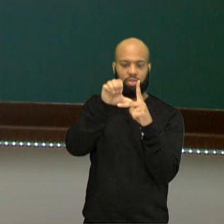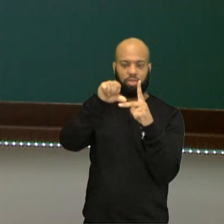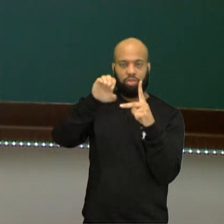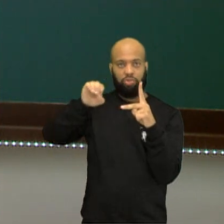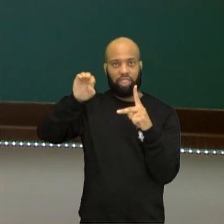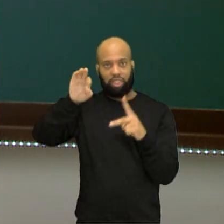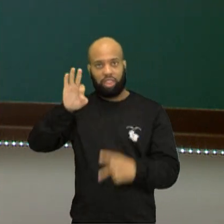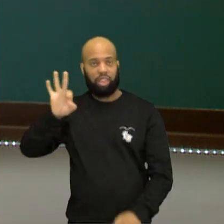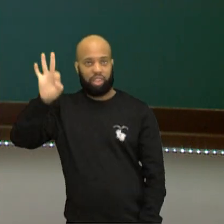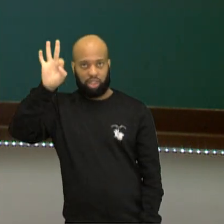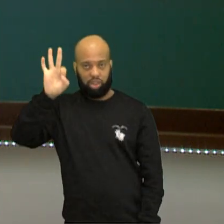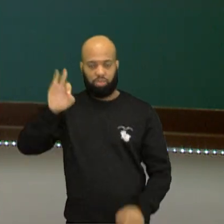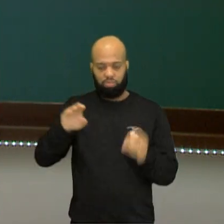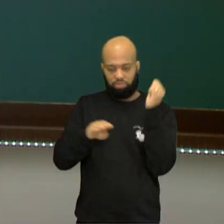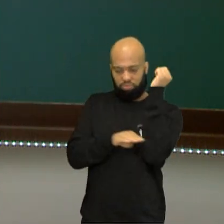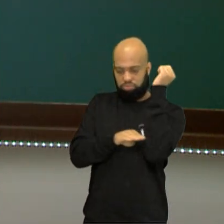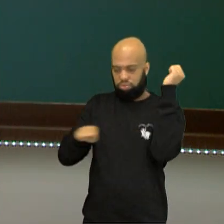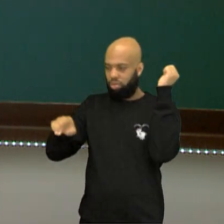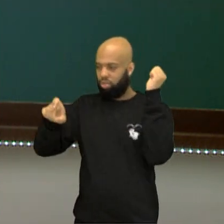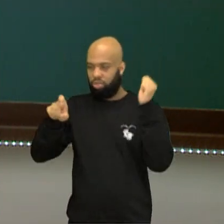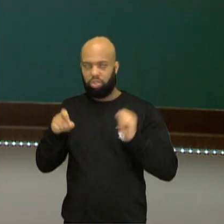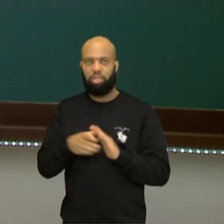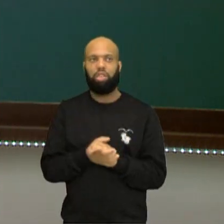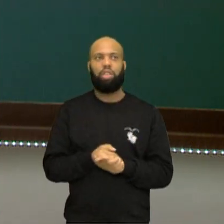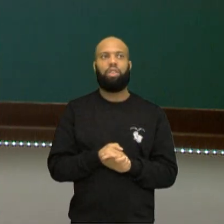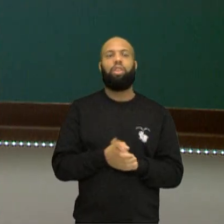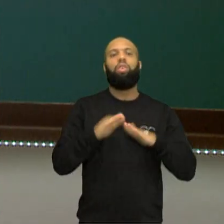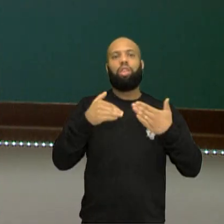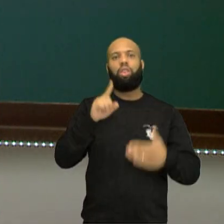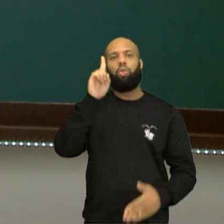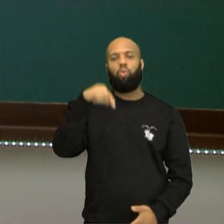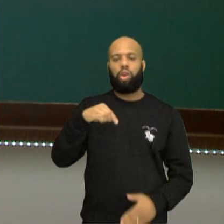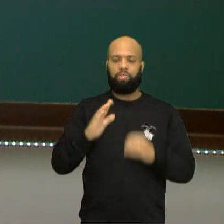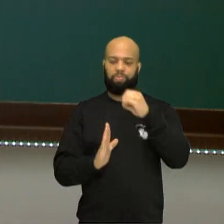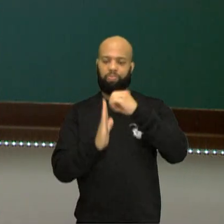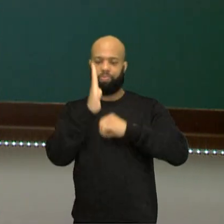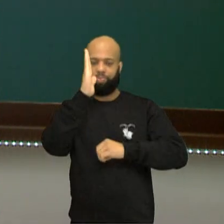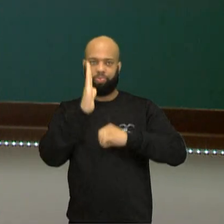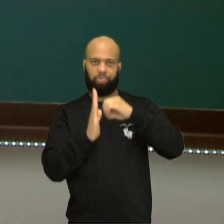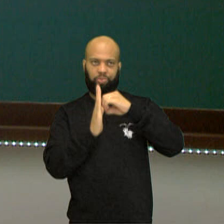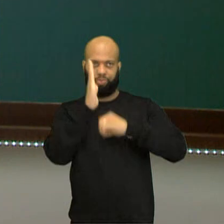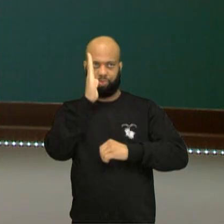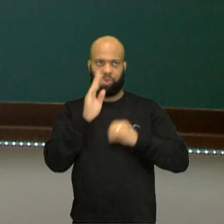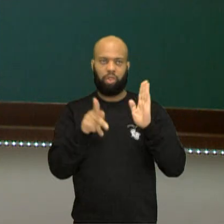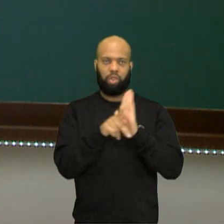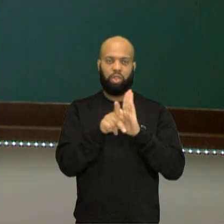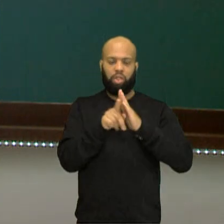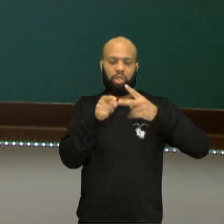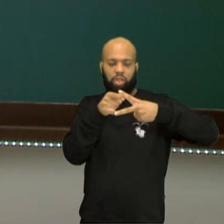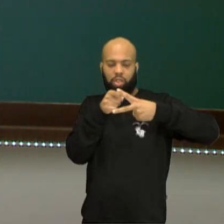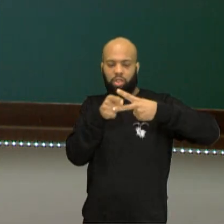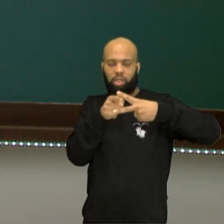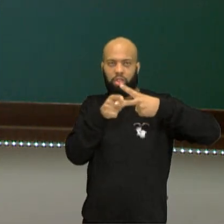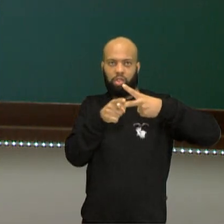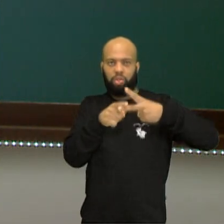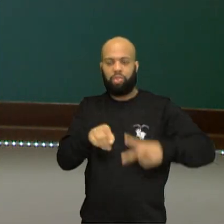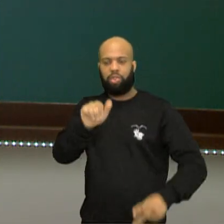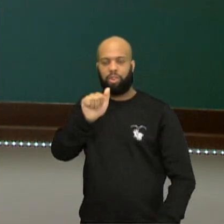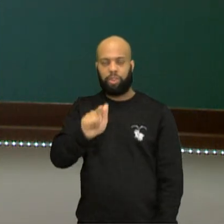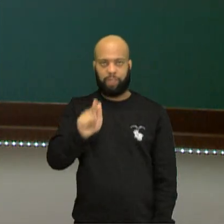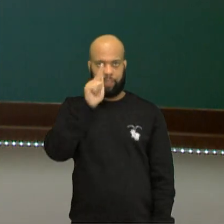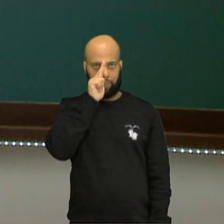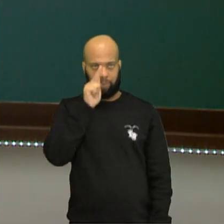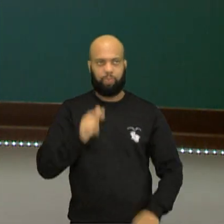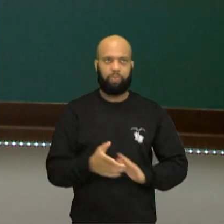ângulo, que pode estar em qualquer um dos quadrantes, sobre essa reta, nós teremos o valor da tangente de um ângulo alfa, de um arco, tá?